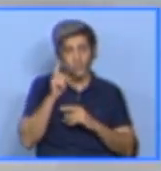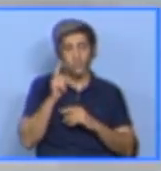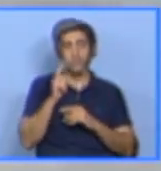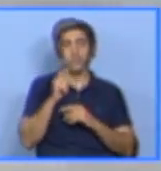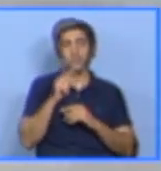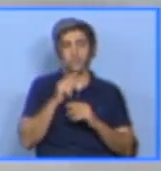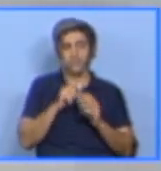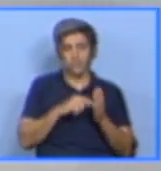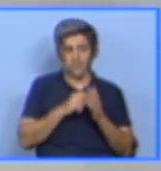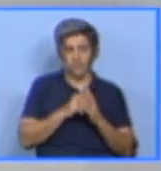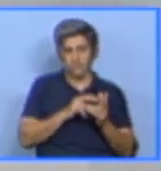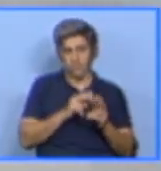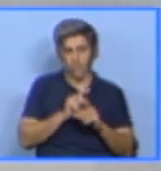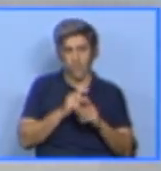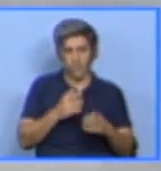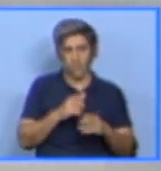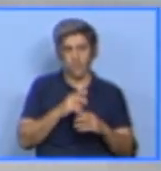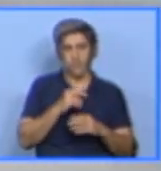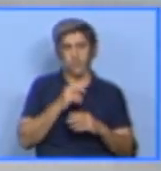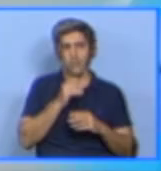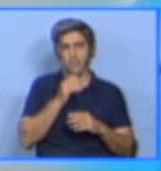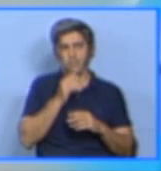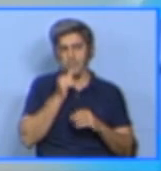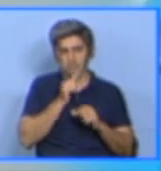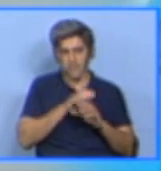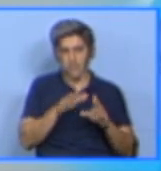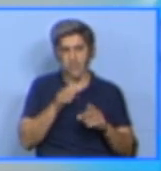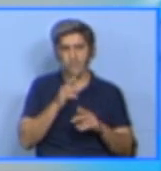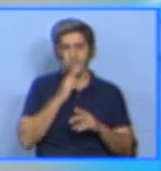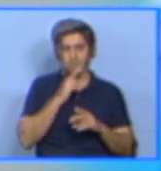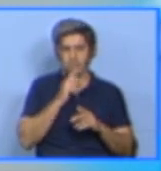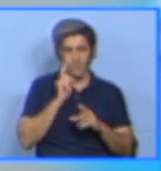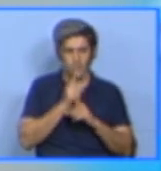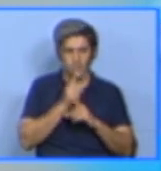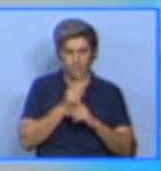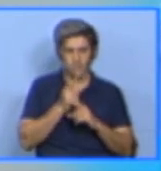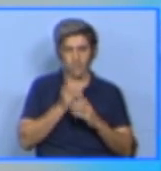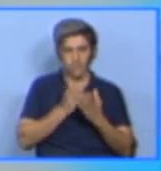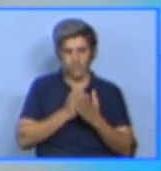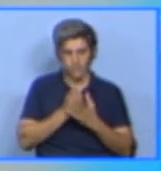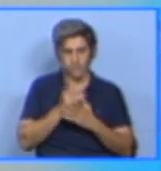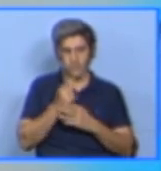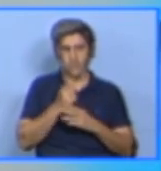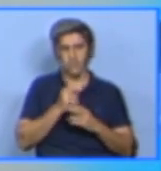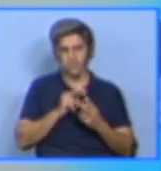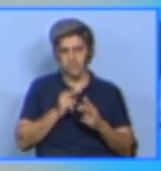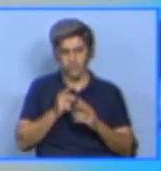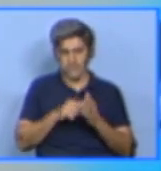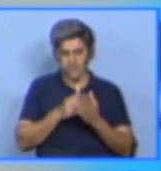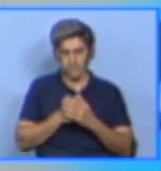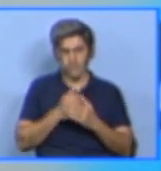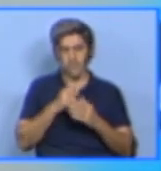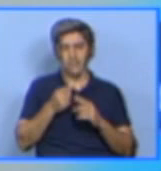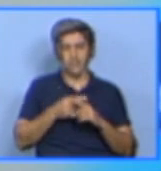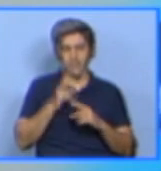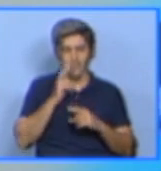é permanente. Aliás, é como a atualidade da mensagem de Fátima em geral. País, não é? Exato, serve e continua, porque nós precisamos sempre de conversão. Mas é muito interessante,